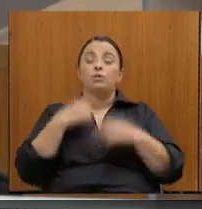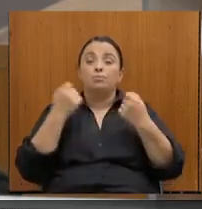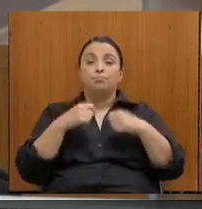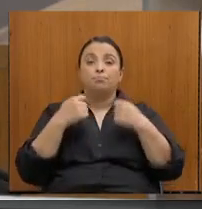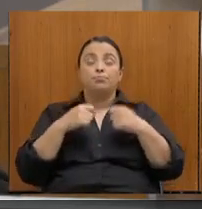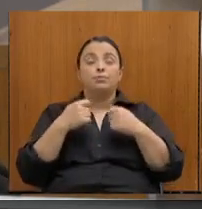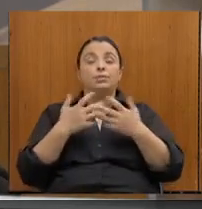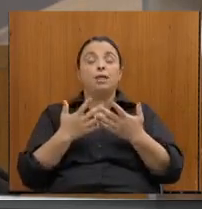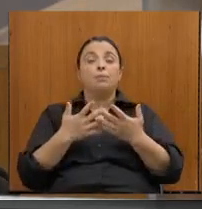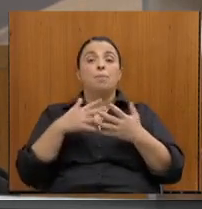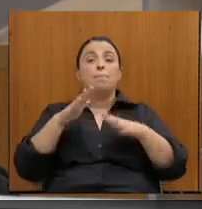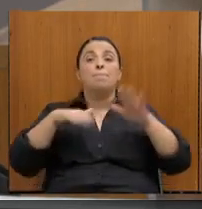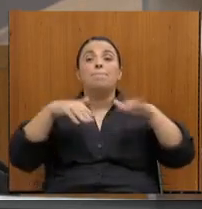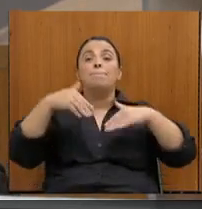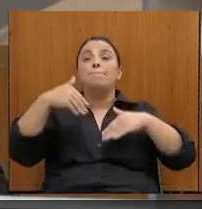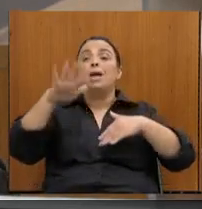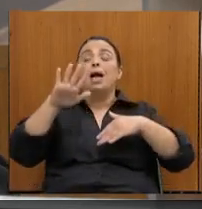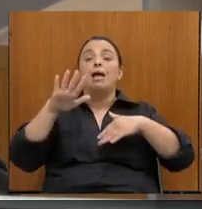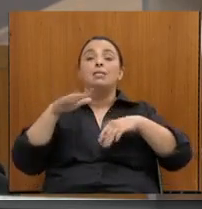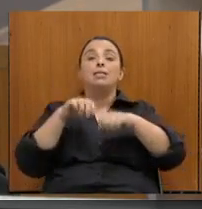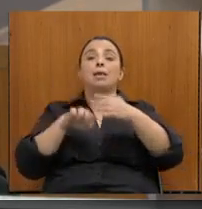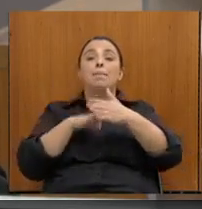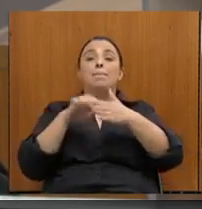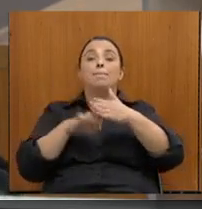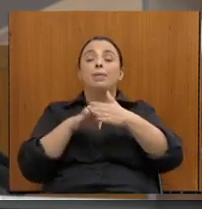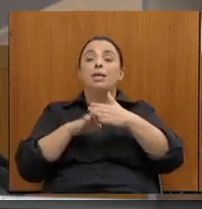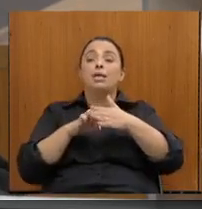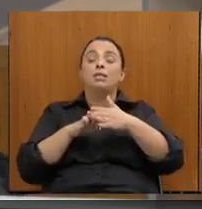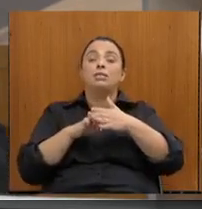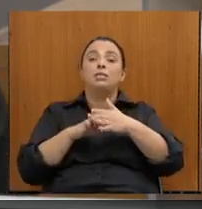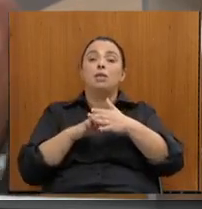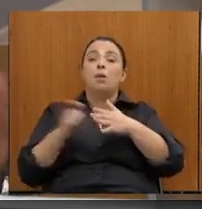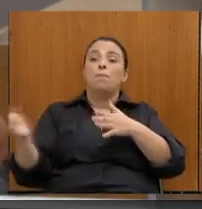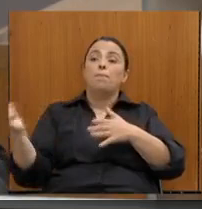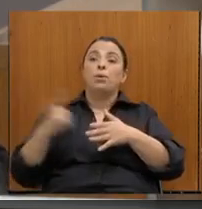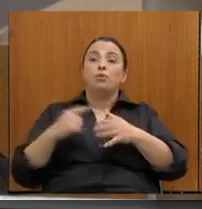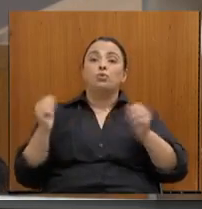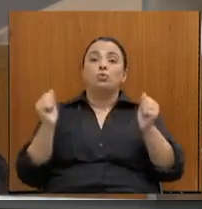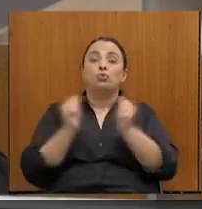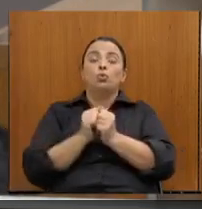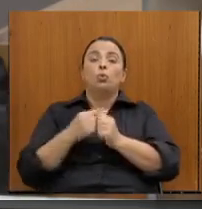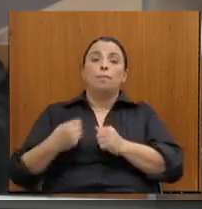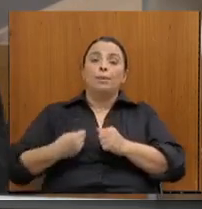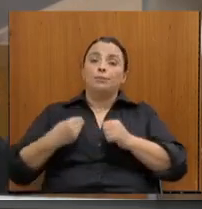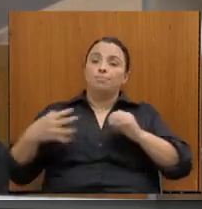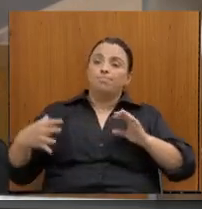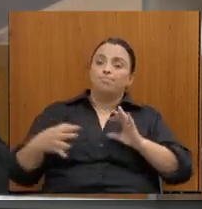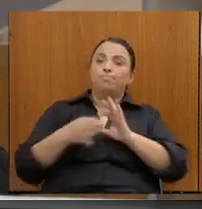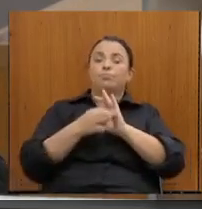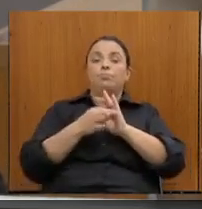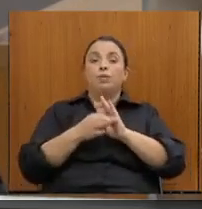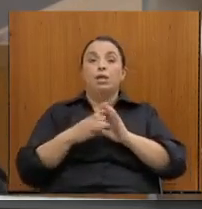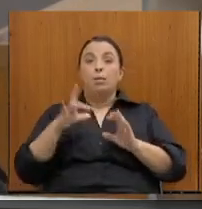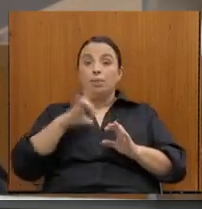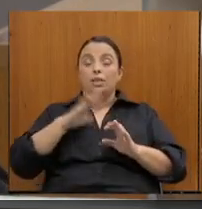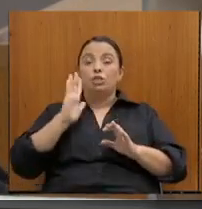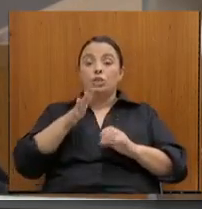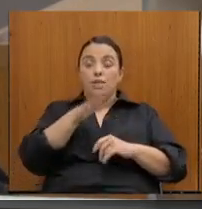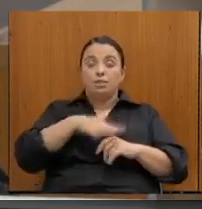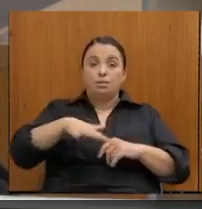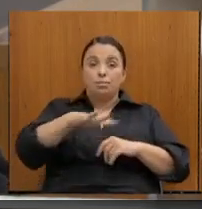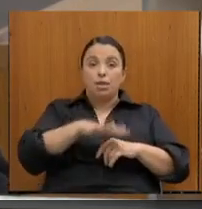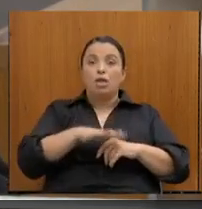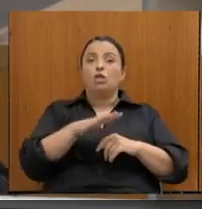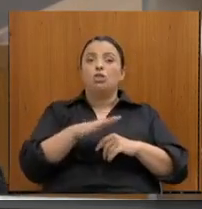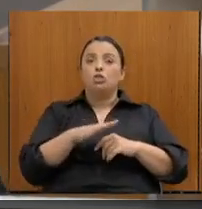atrair mais empresas para a cadeia por quê Sim já tem todo esses corpo todo esse ambiente aí